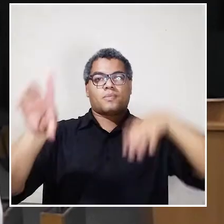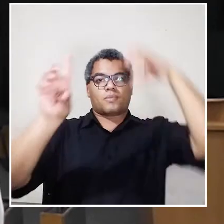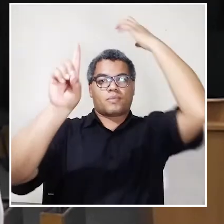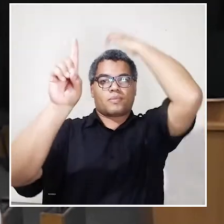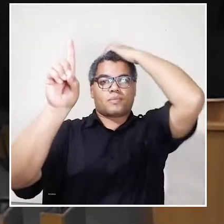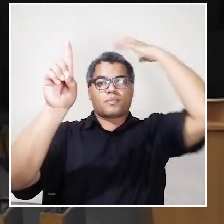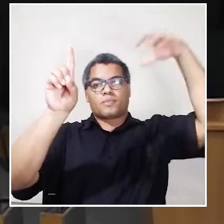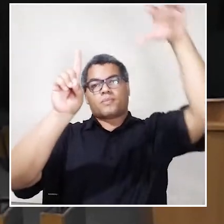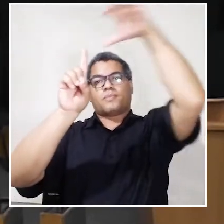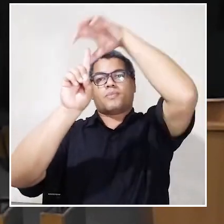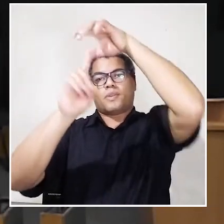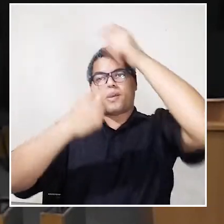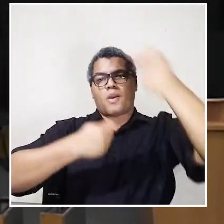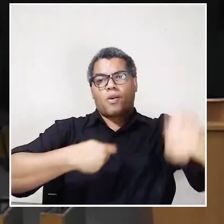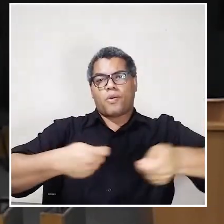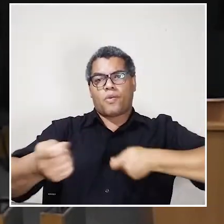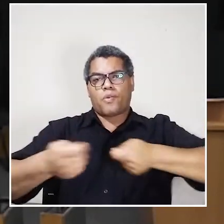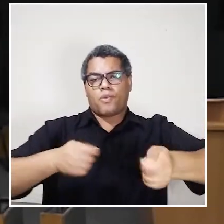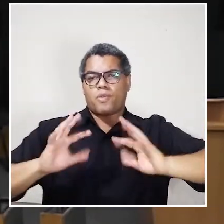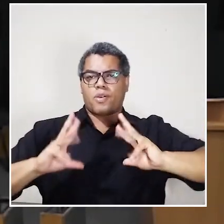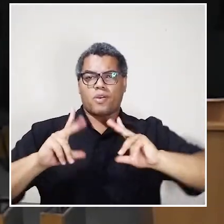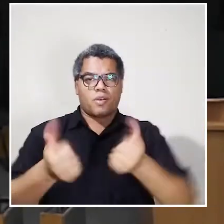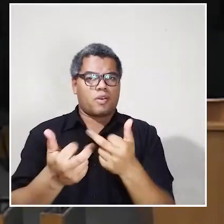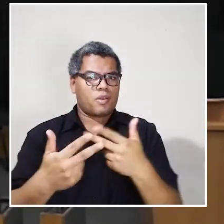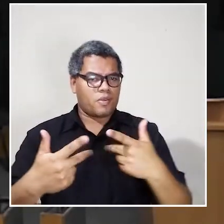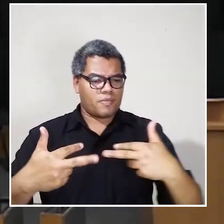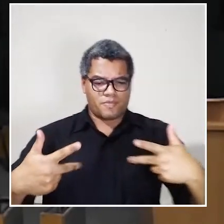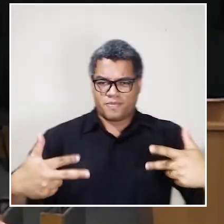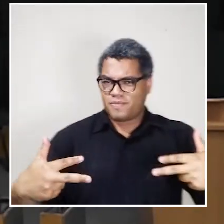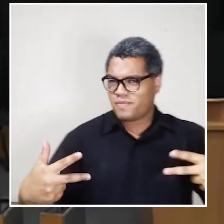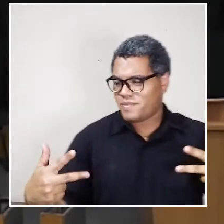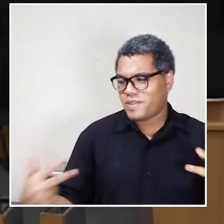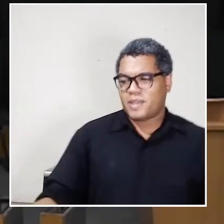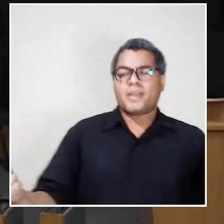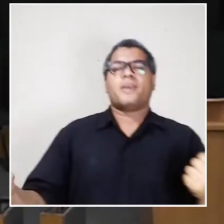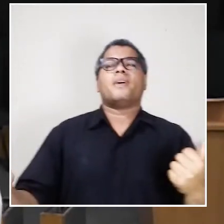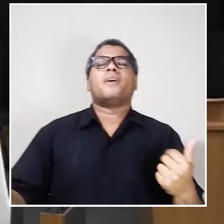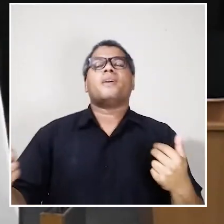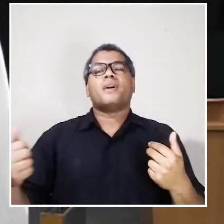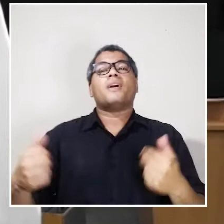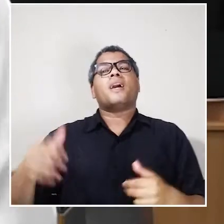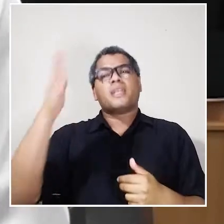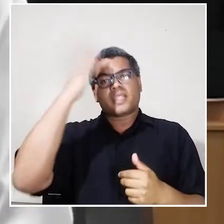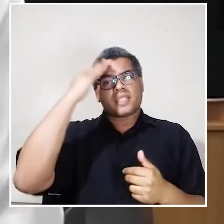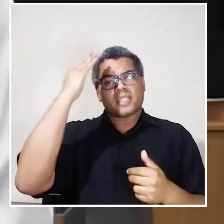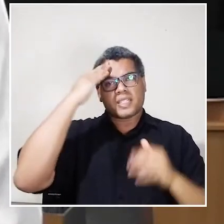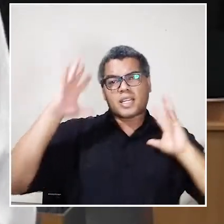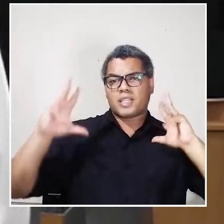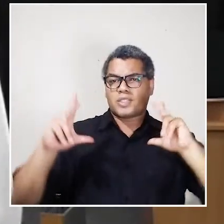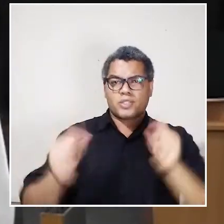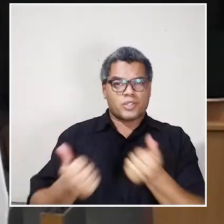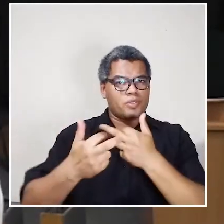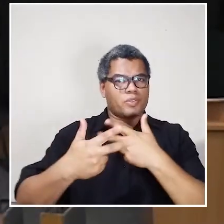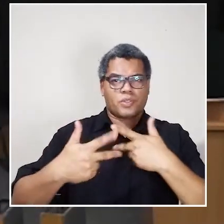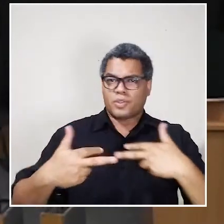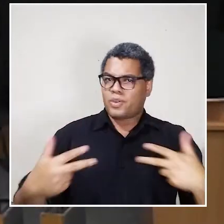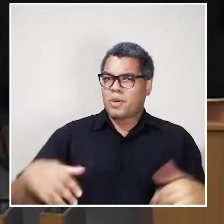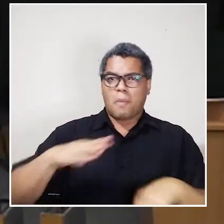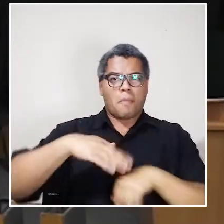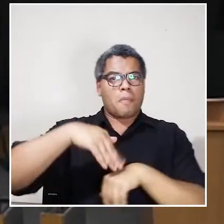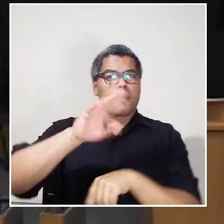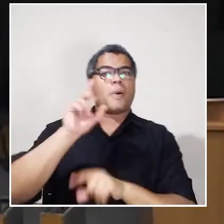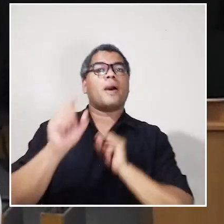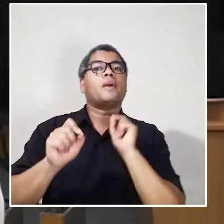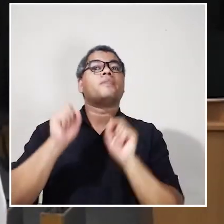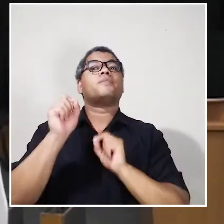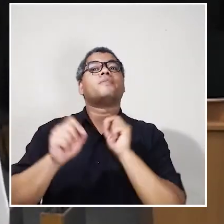trono, no governo de todas as coisas. Ele não ouvida nada do que está acontecendo, ele sabe de todas as coisas,